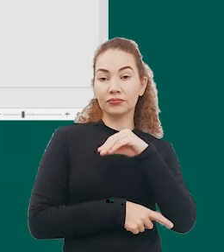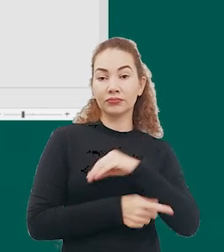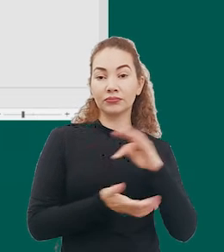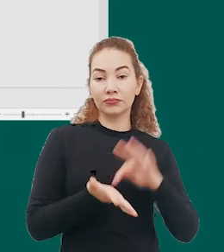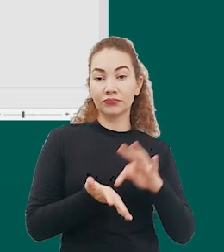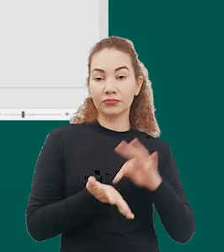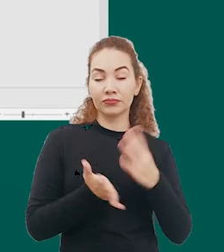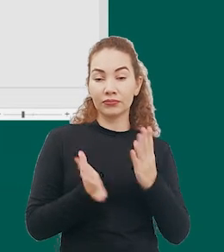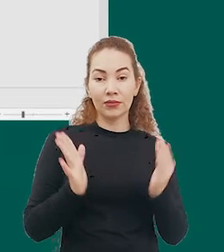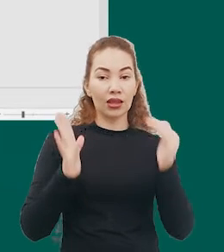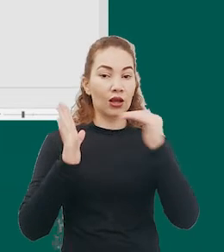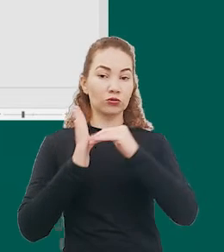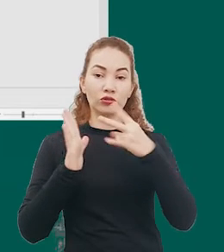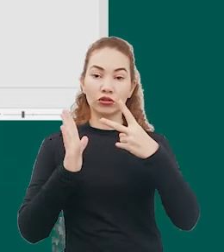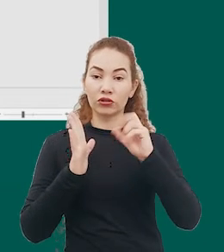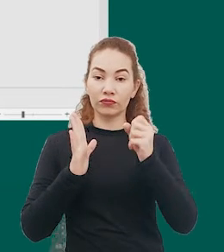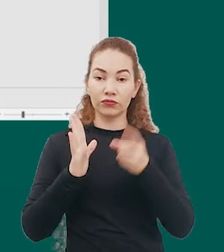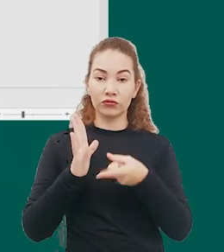tributável não chegar nos